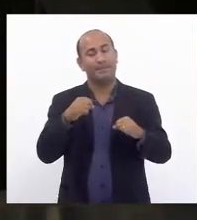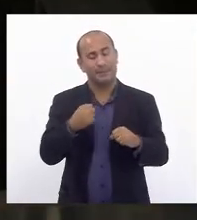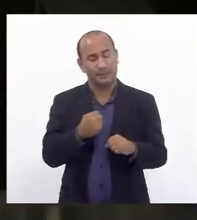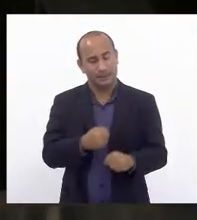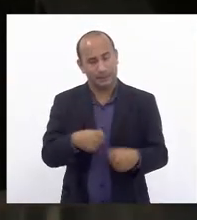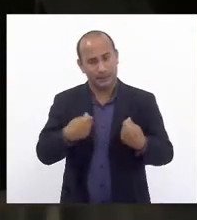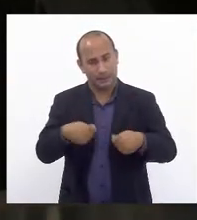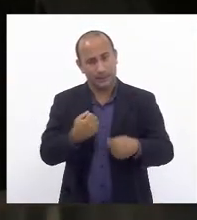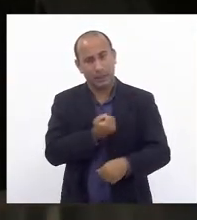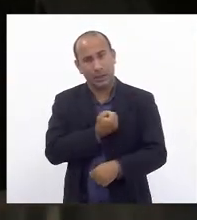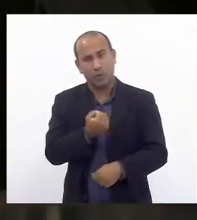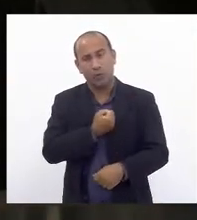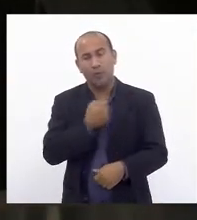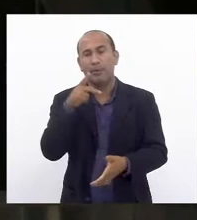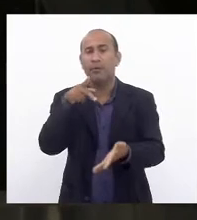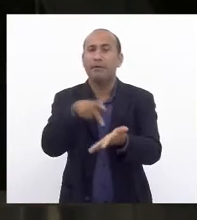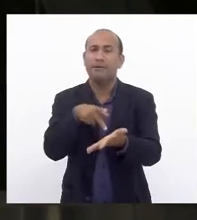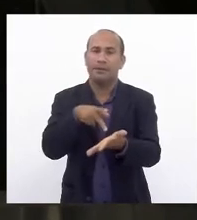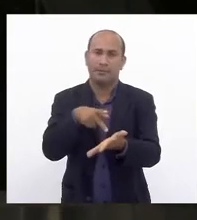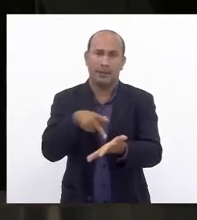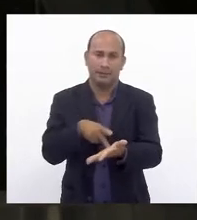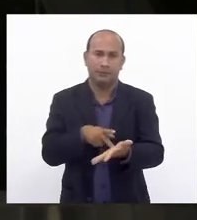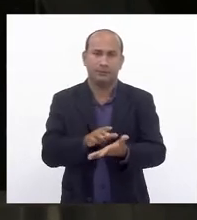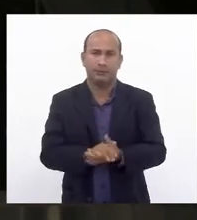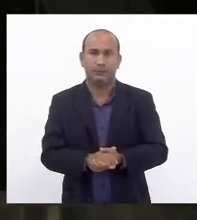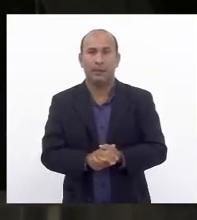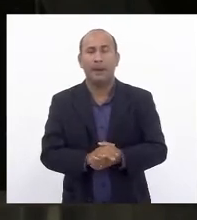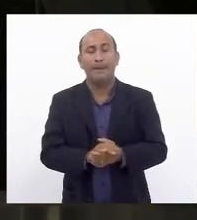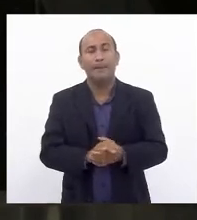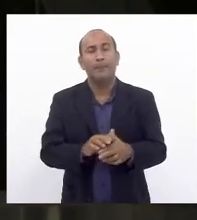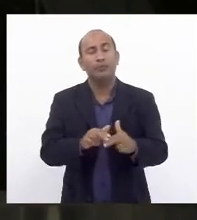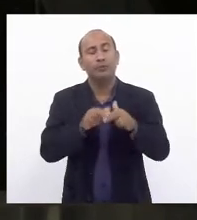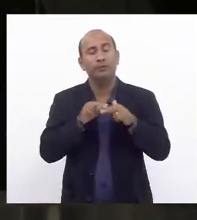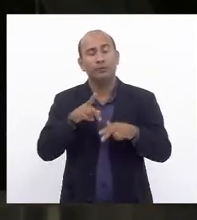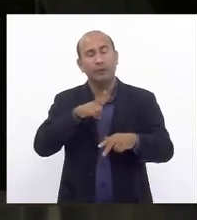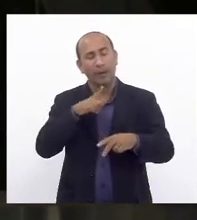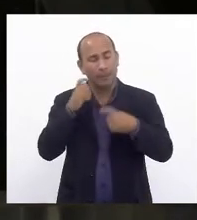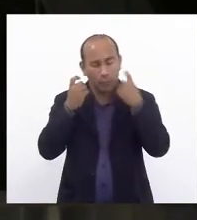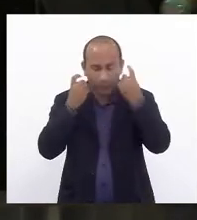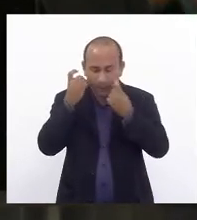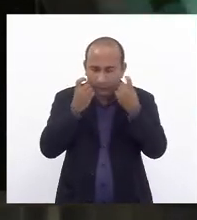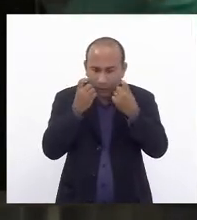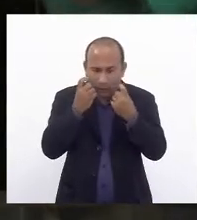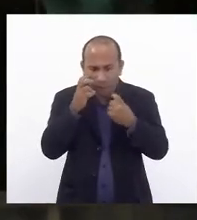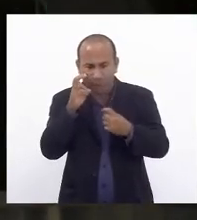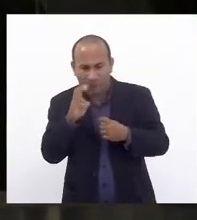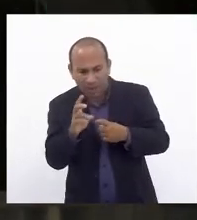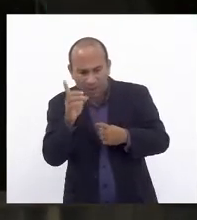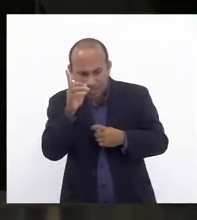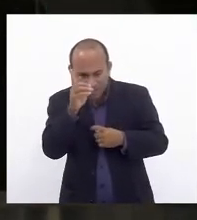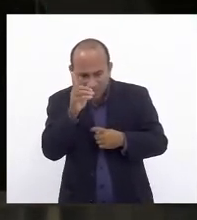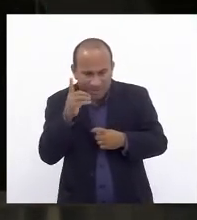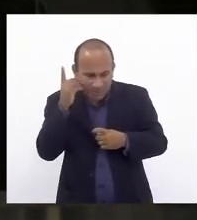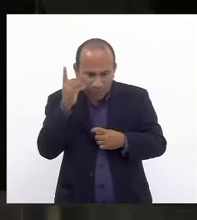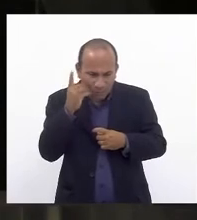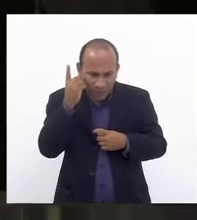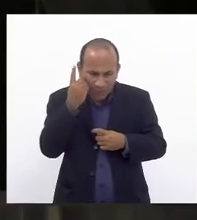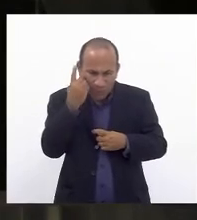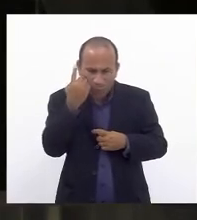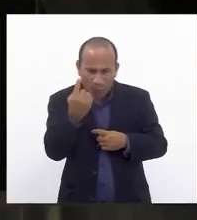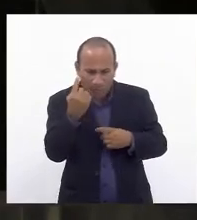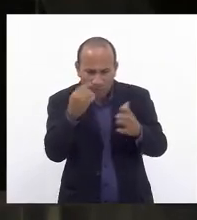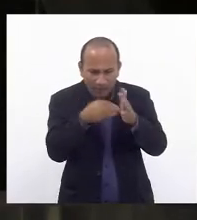gente precisa tratar com a realidade. Por isso me causa uma preocupação quando eu ouço o deputado Ferreirinha dizer que uma a cada